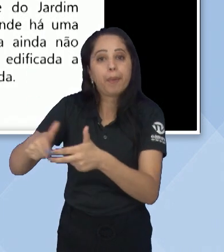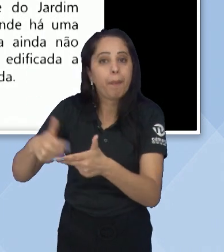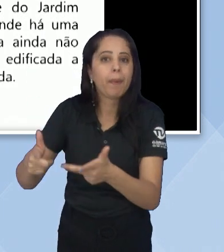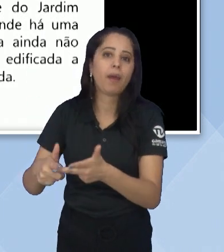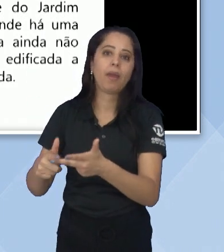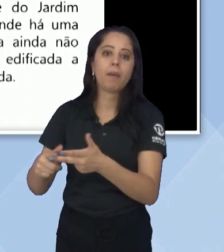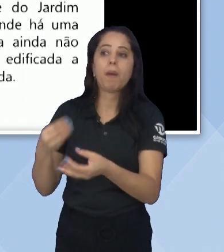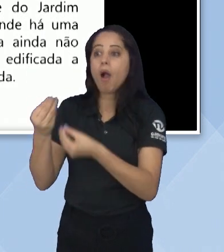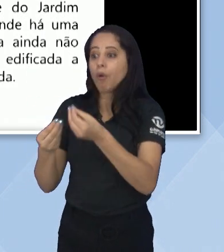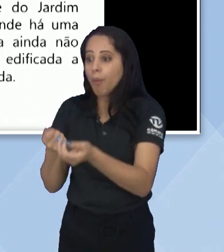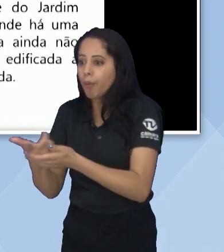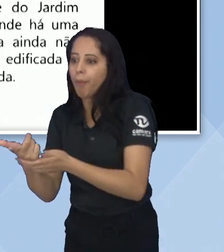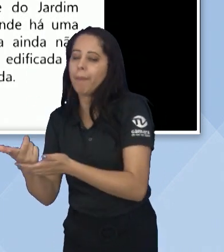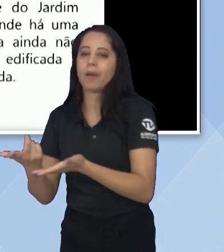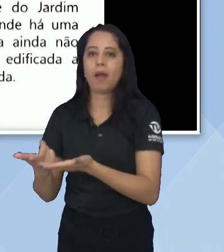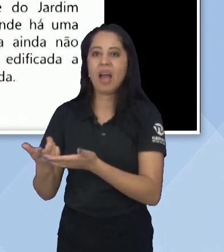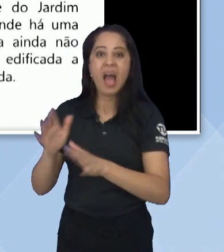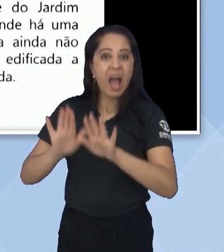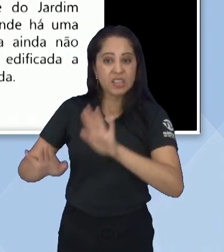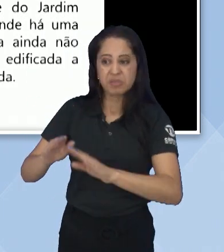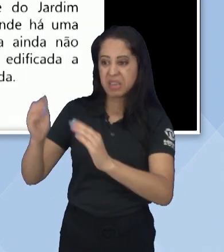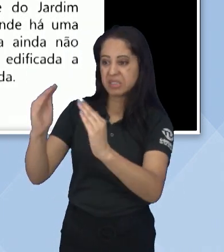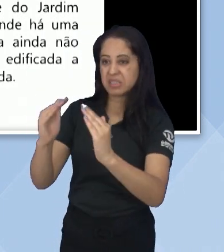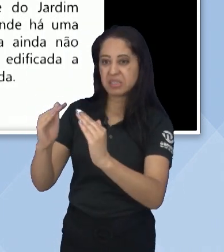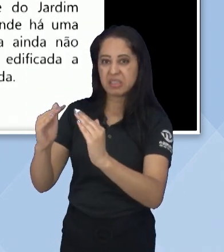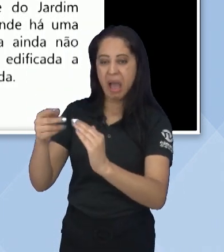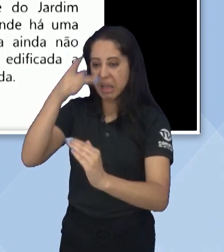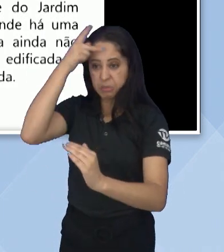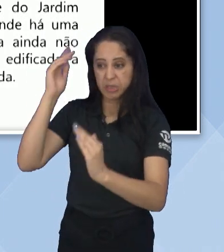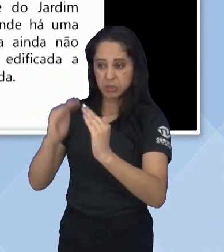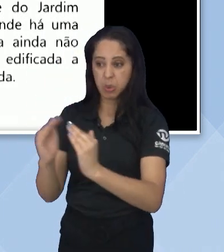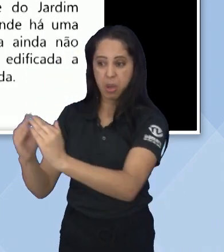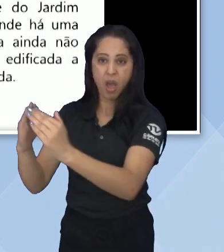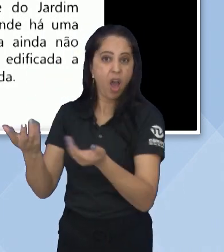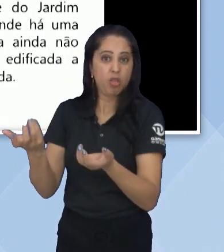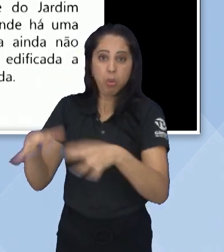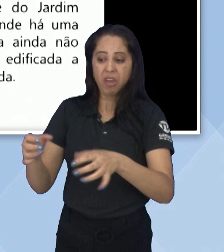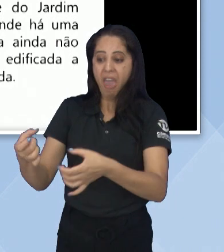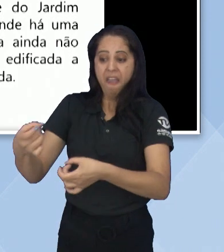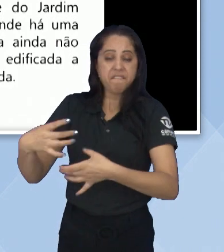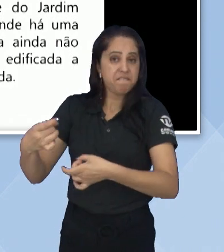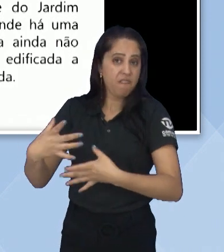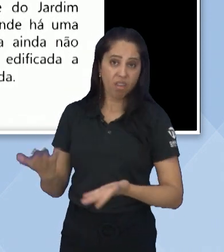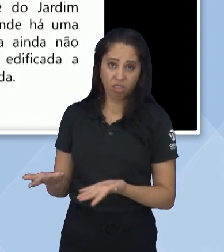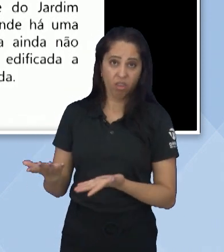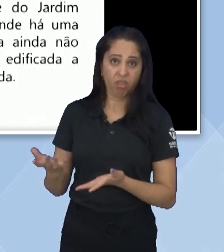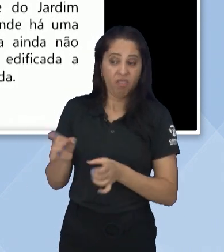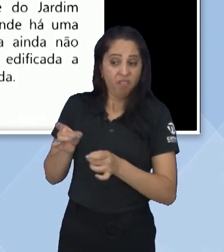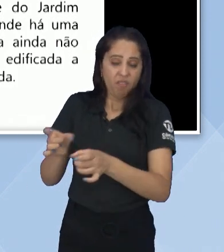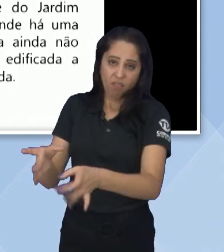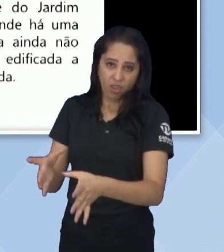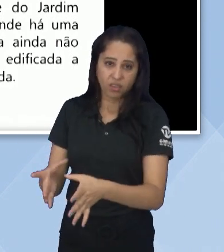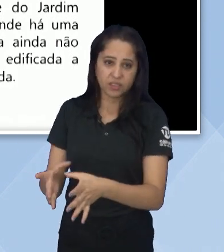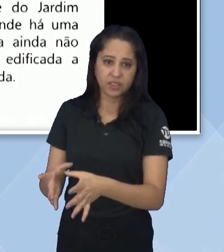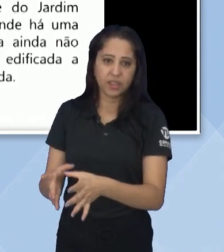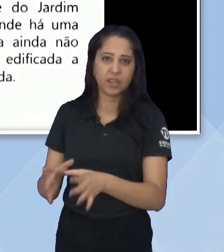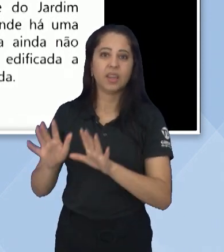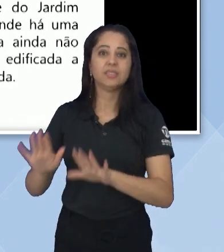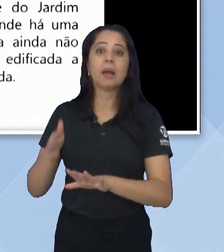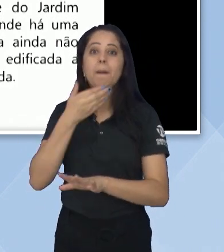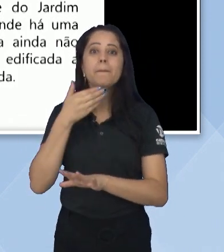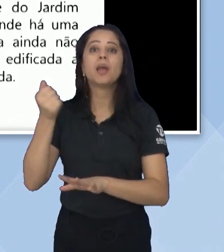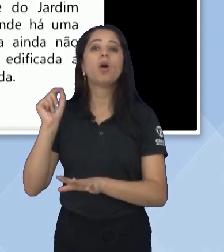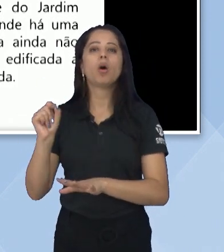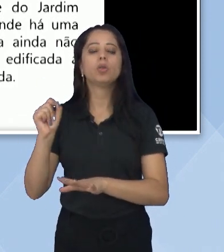a conta um não vende Então vai dificultando tanto a vida desses bairros que a renovação urbana é muito mais difícil que você ocupar o local